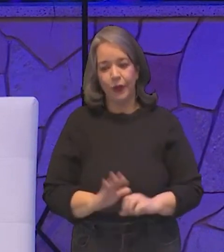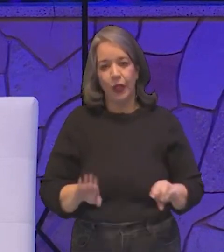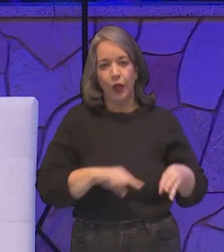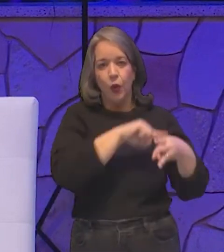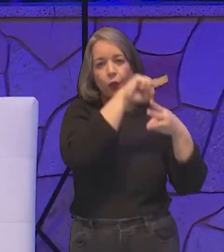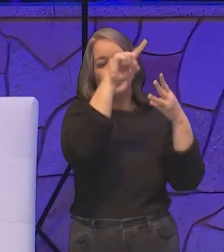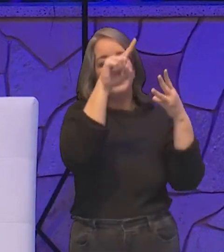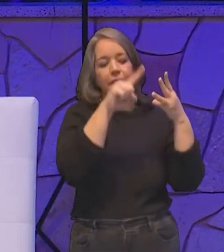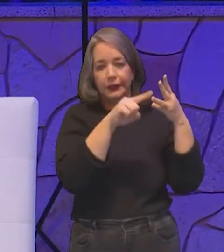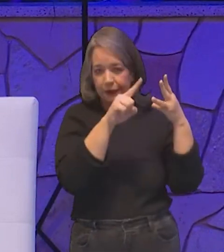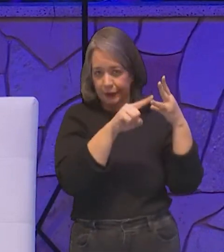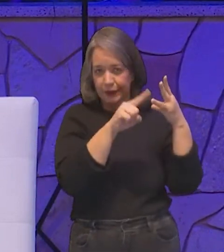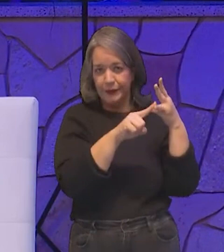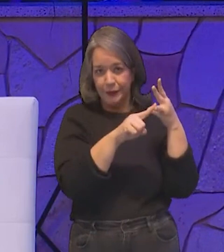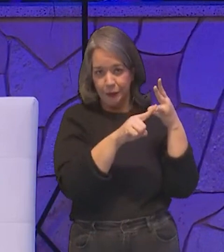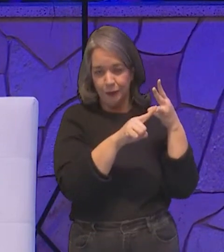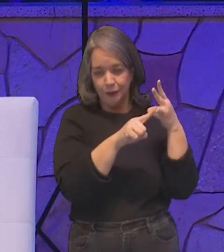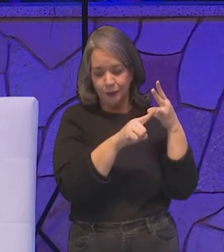ponto,